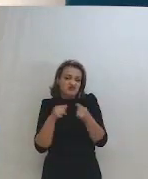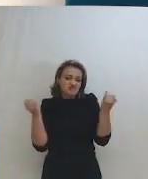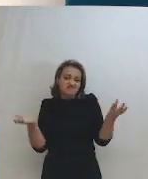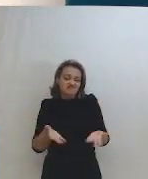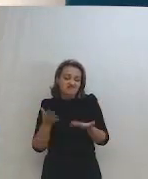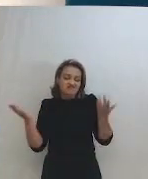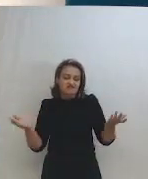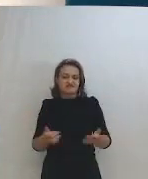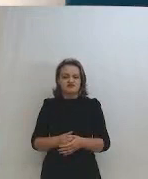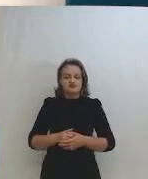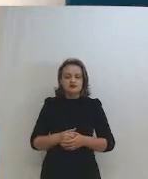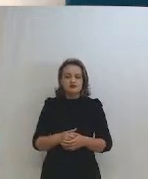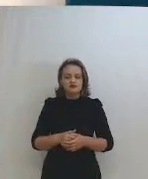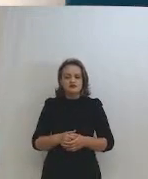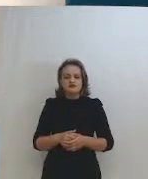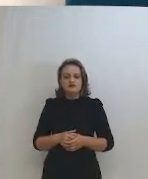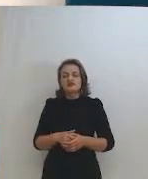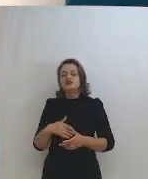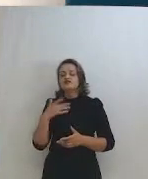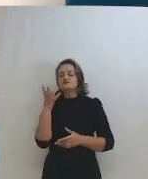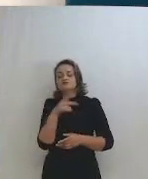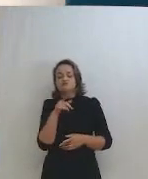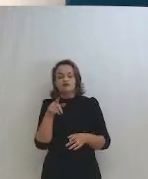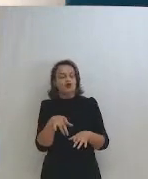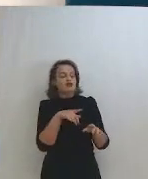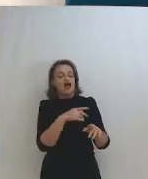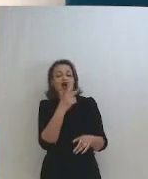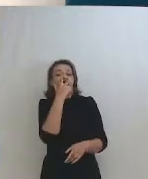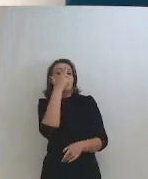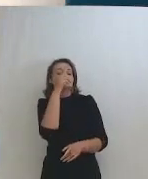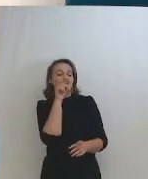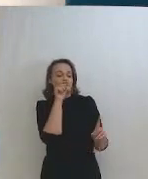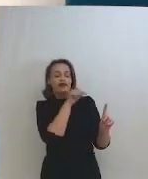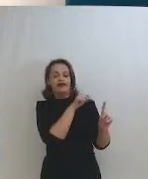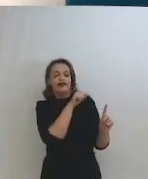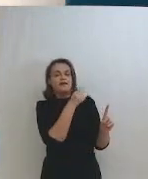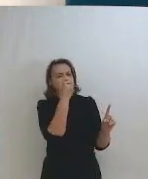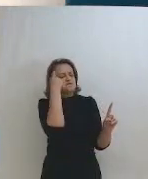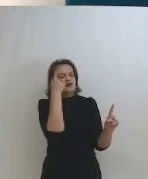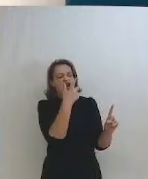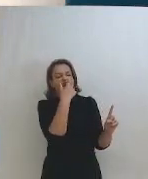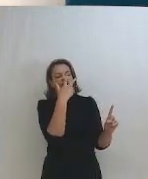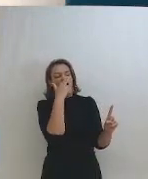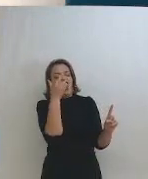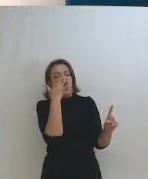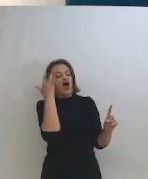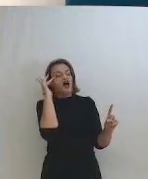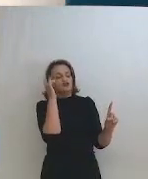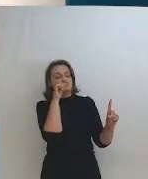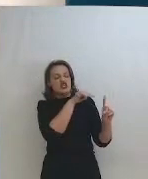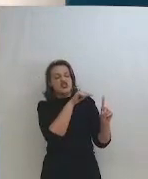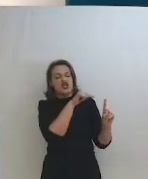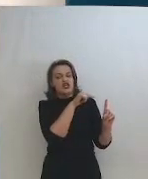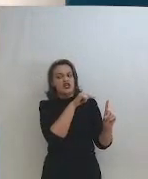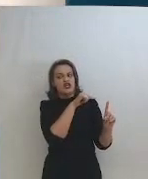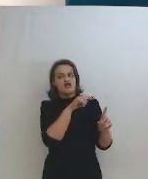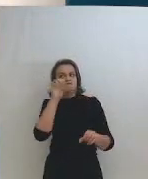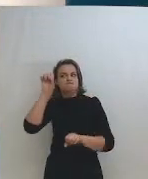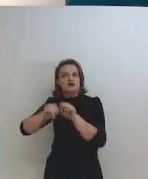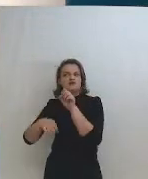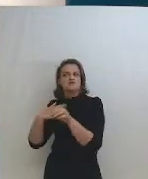a suposição de que a vítima teria matado o irmão de Michael.